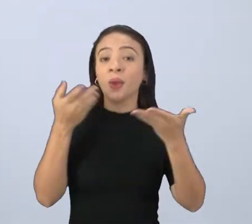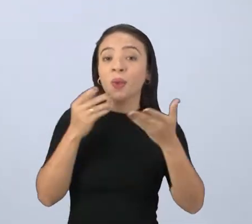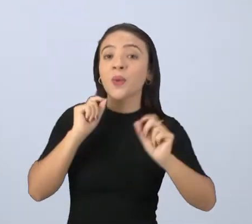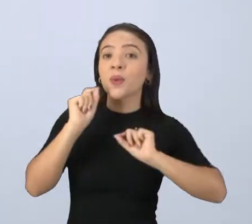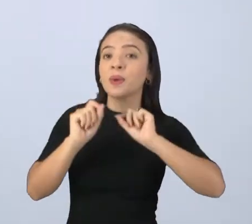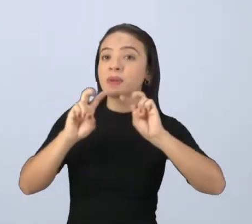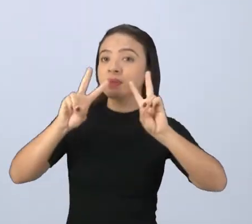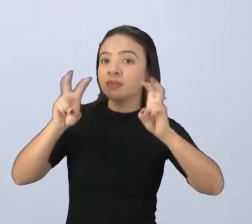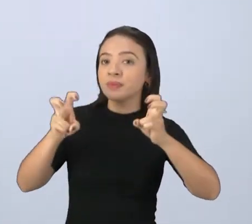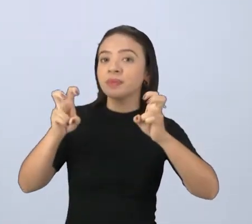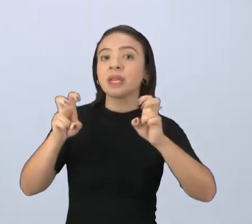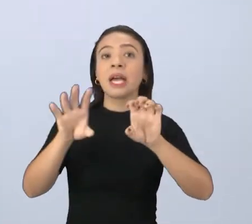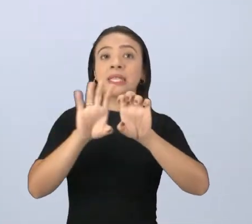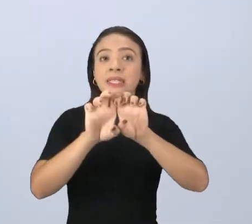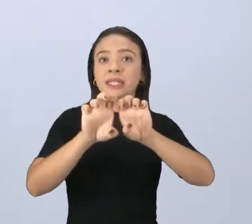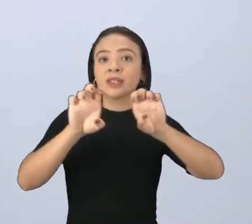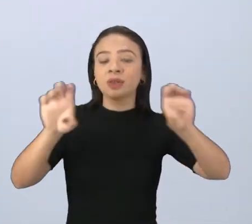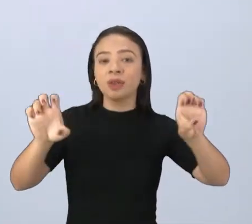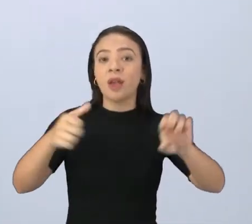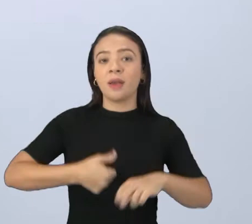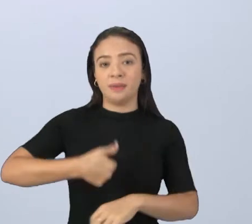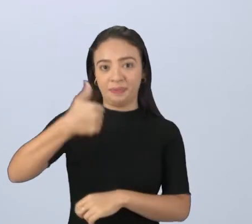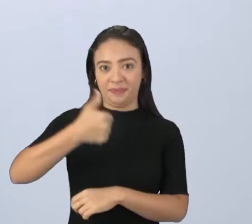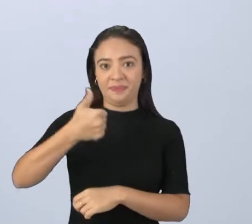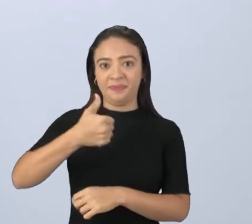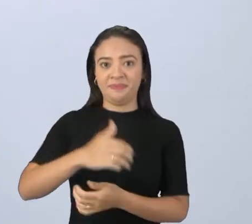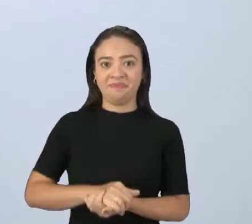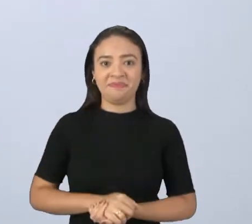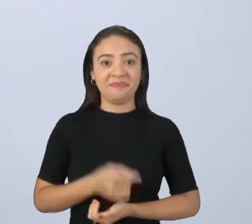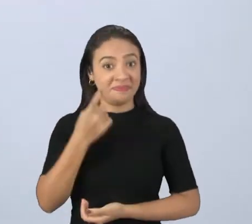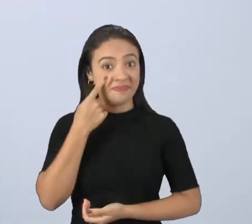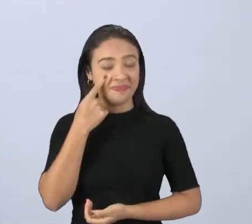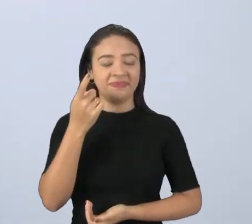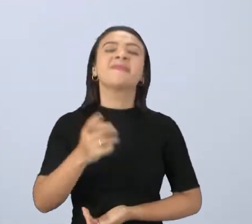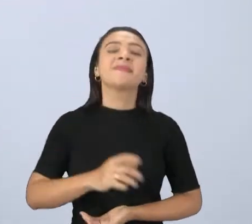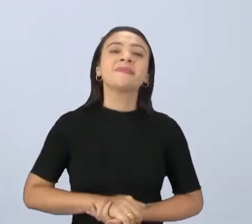vamos falar sobre as equações de primeiro grau. Vamos lá?